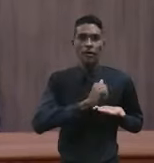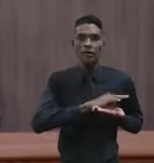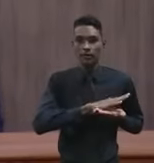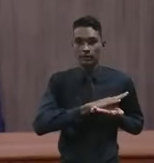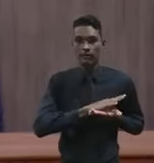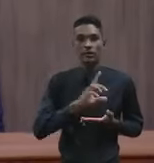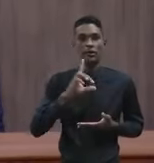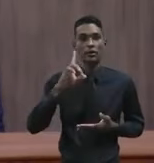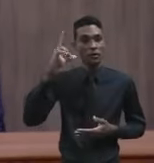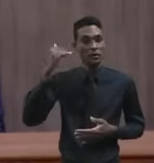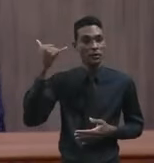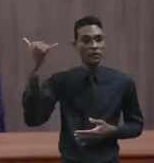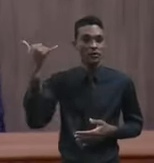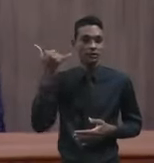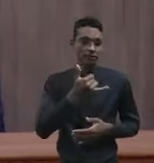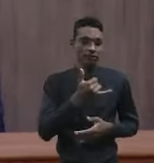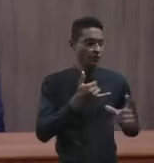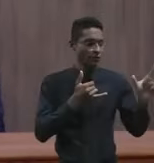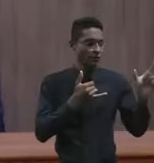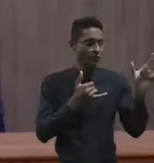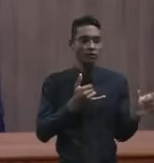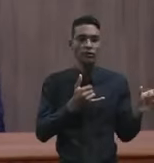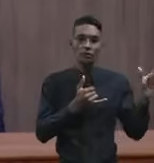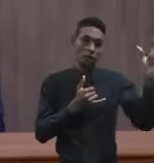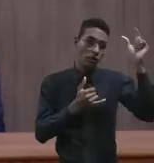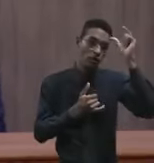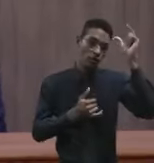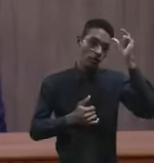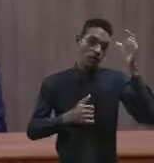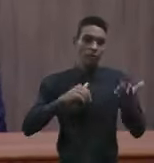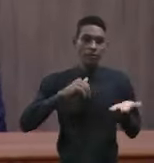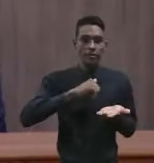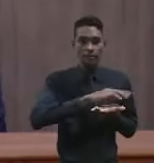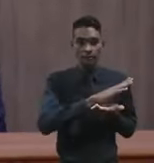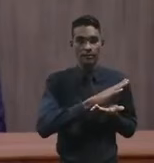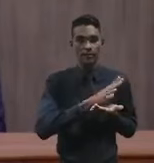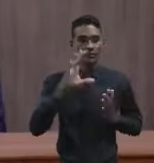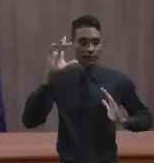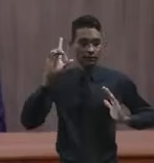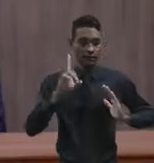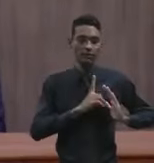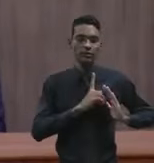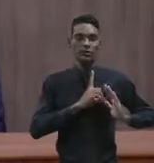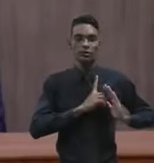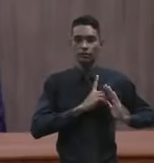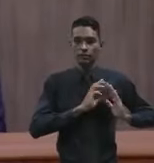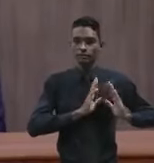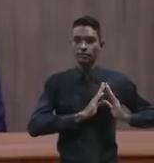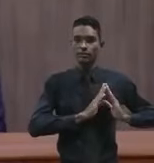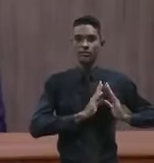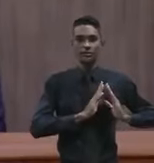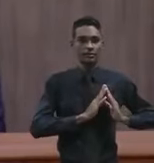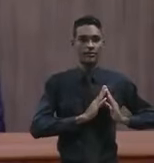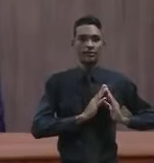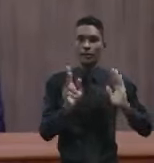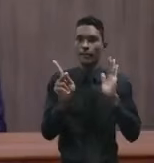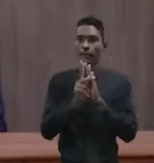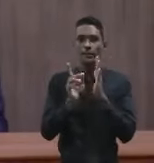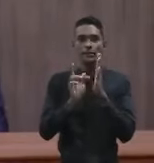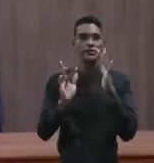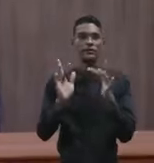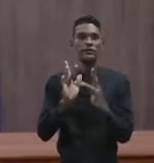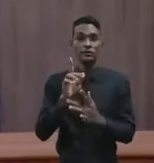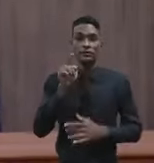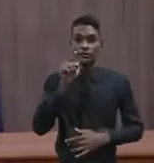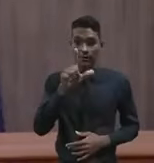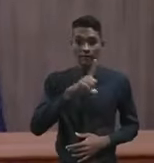sou eu. Ele apagou a vela, acendeu a luz e quem é dono da casa é Jesus Cristo. Só quem tem ele morando na